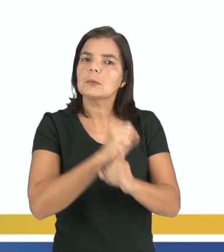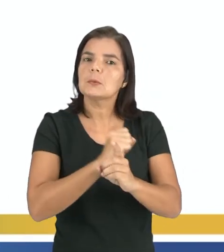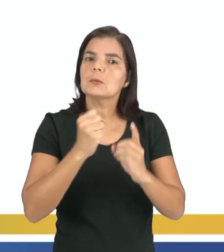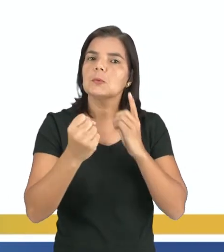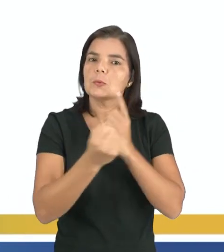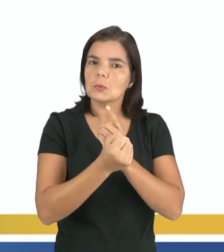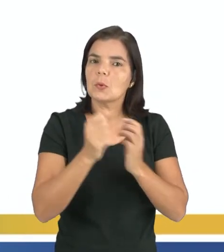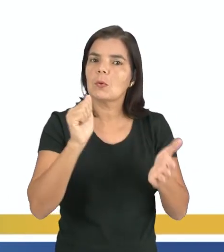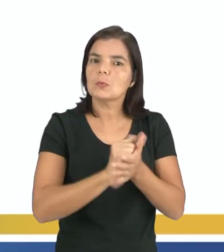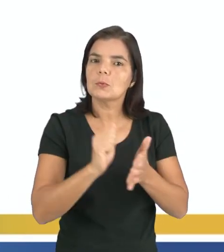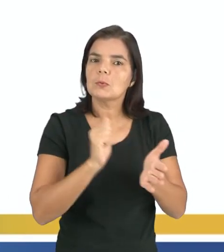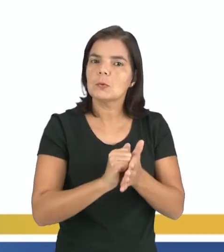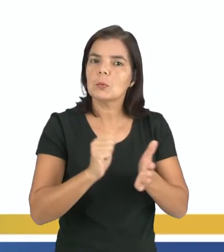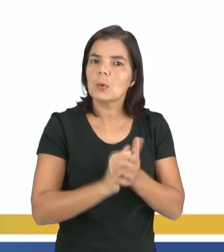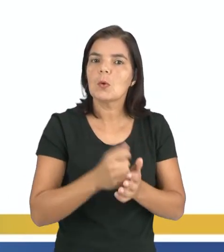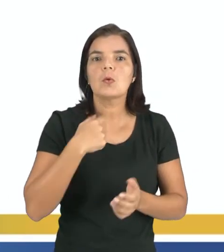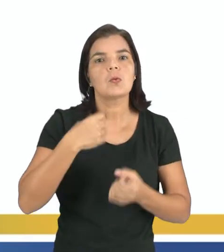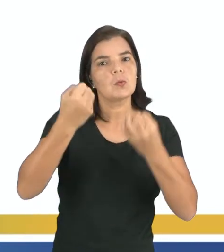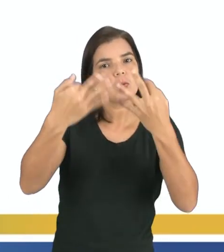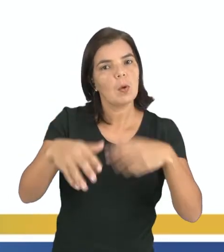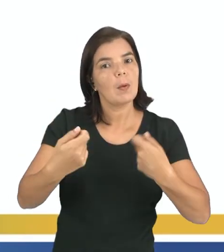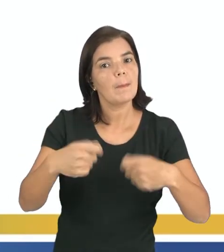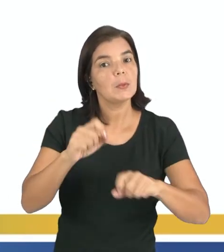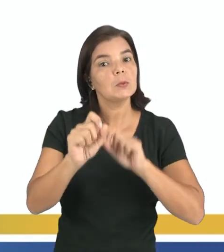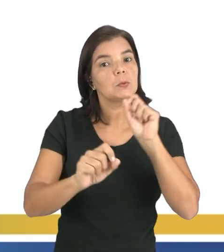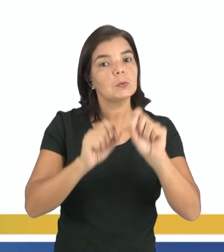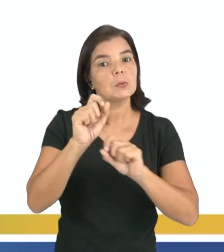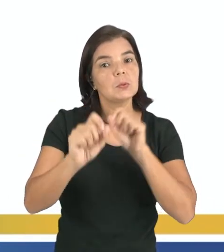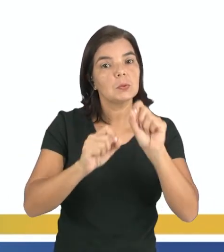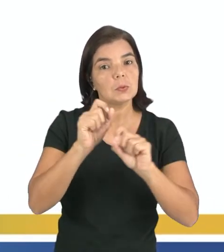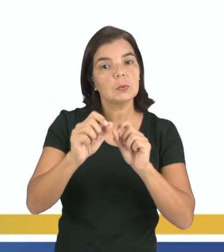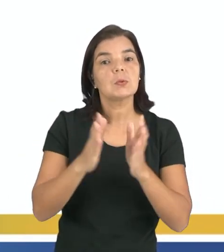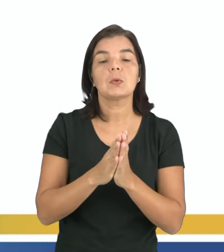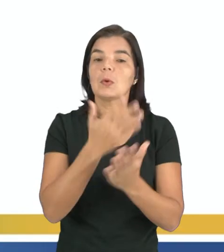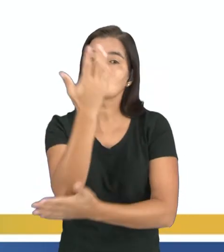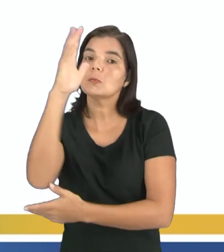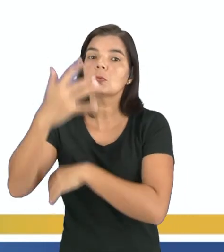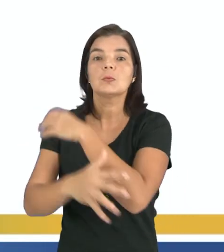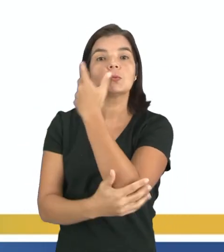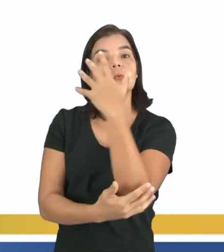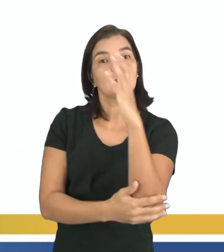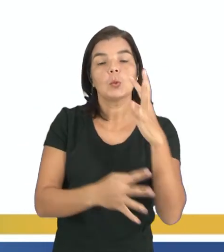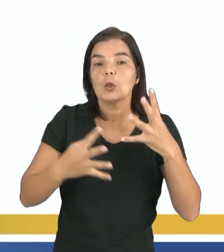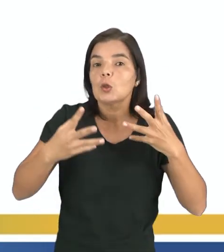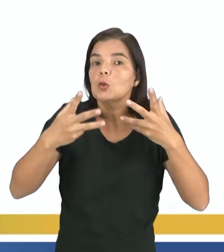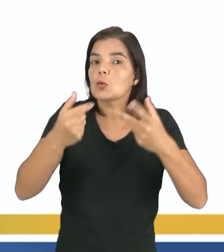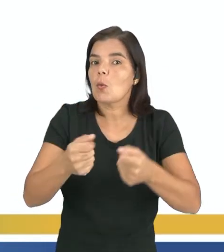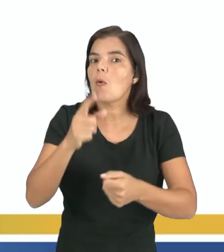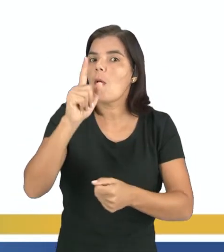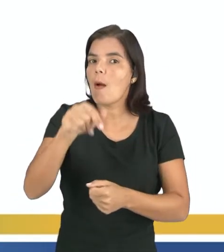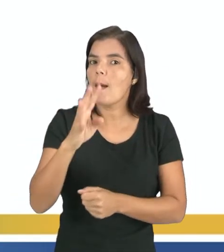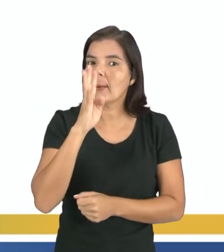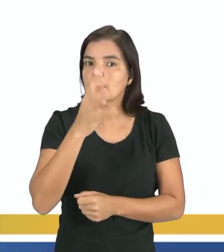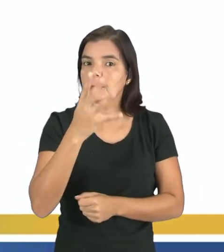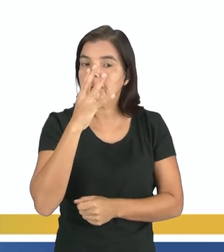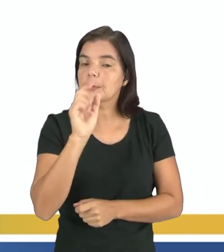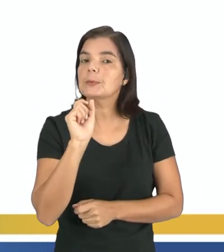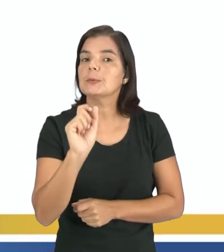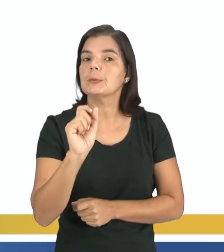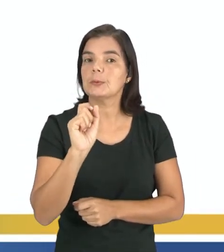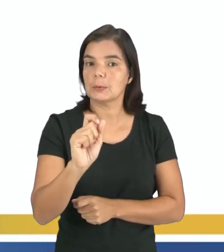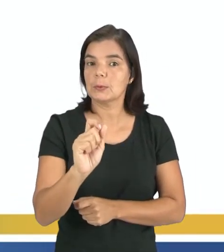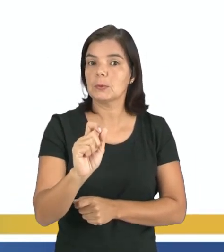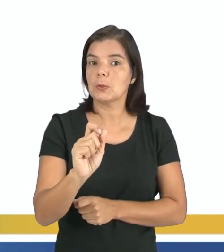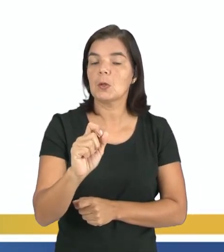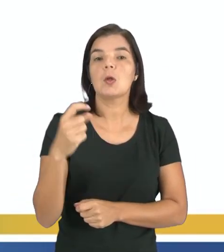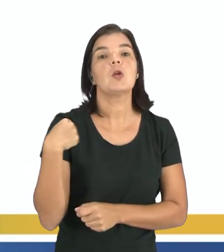essa produção? Quando ele diz que nós precisamos ali, né, desse meio ambiente inteiro. A crítica, gente, consiste no